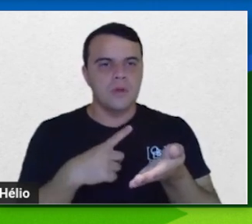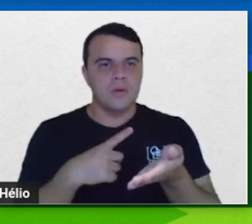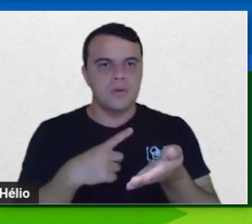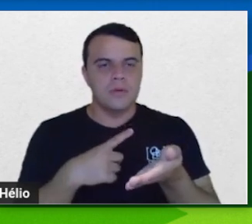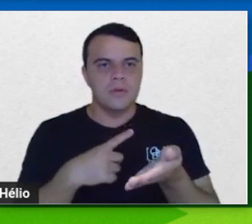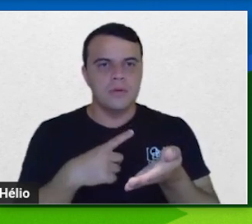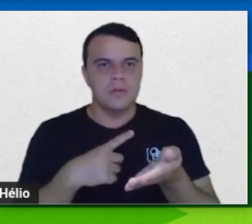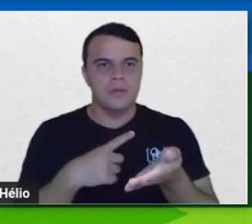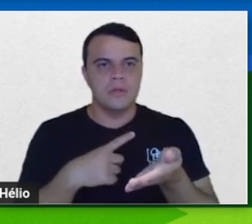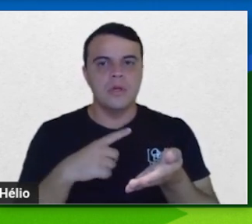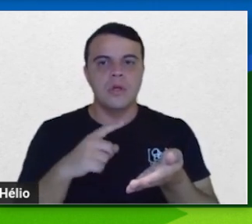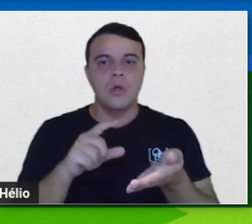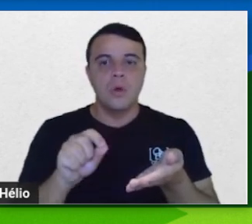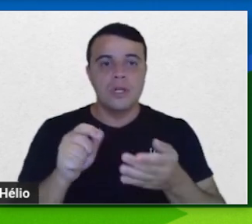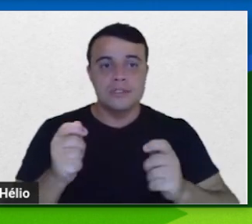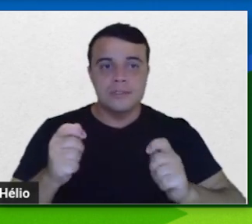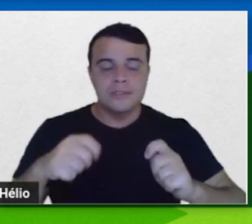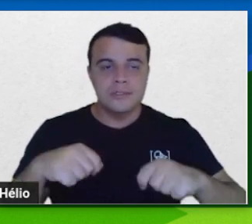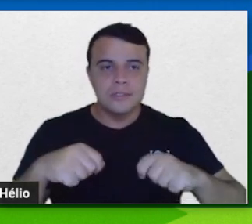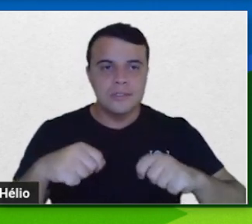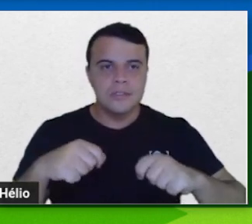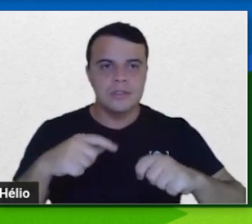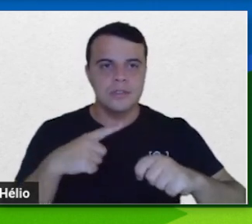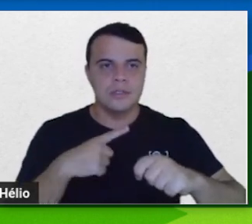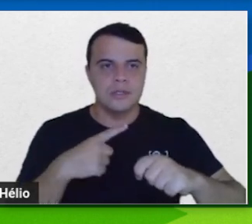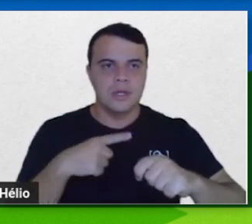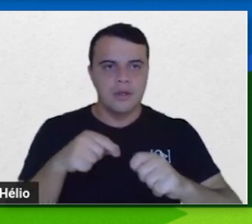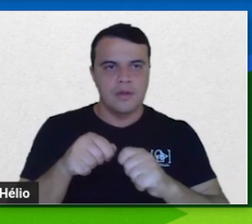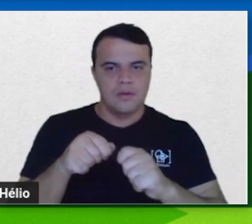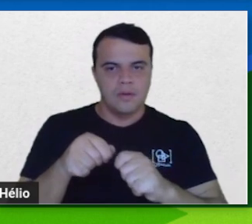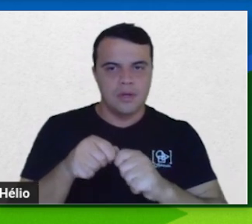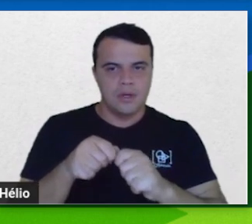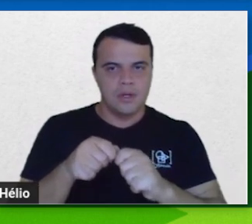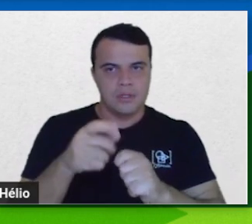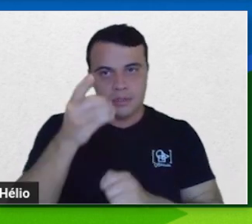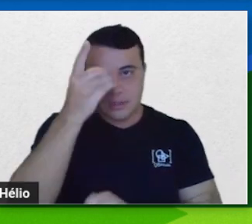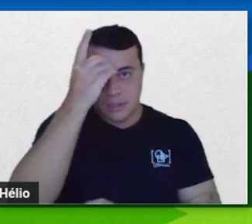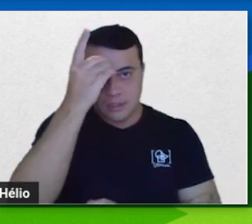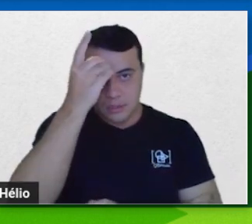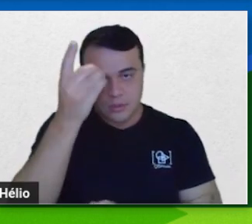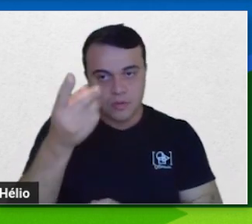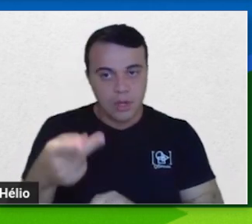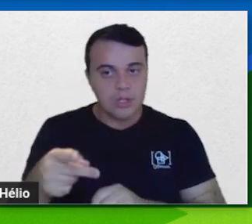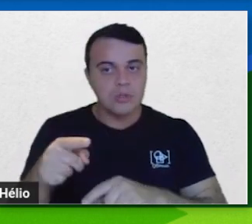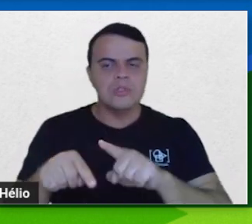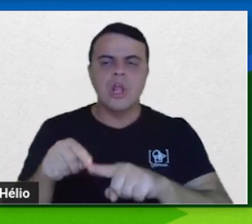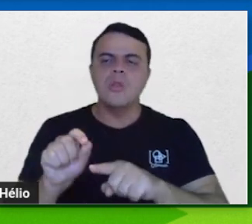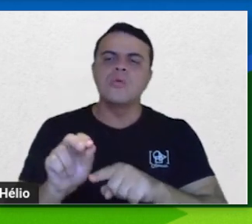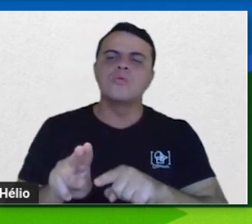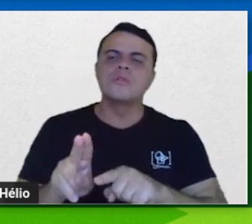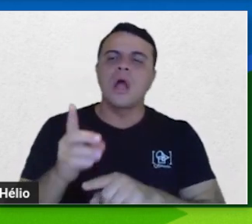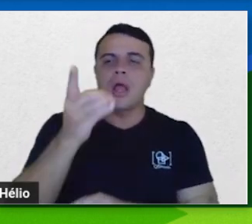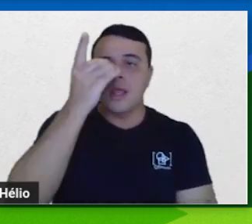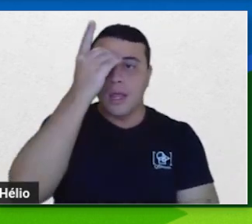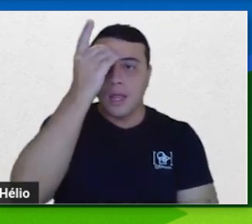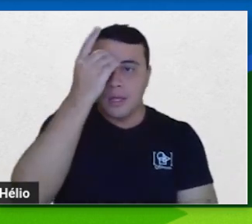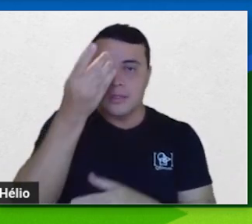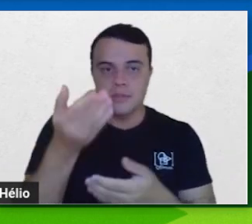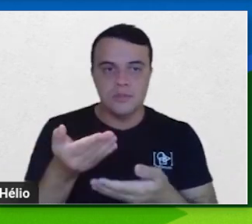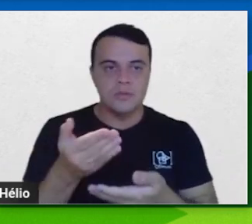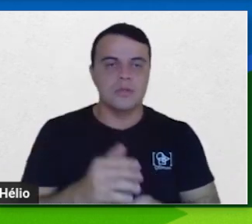sobre o que é possível ser feito de forma criativa com esse objeto. Então,